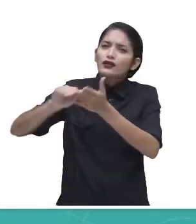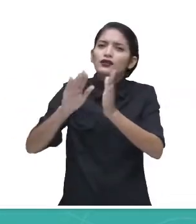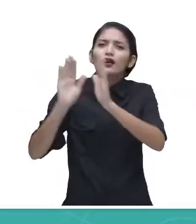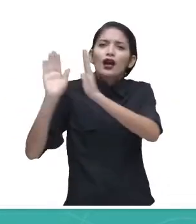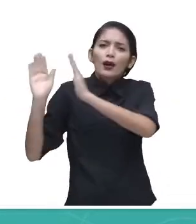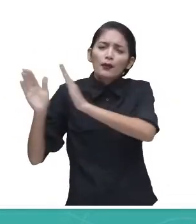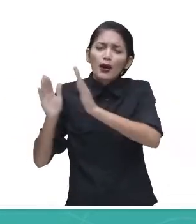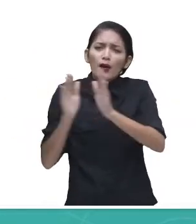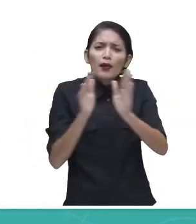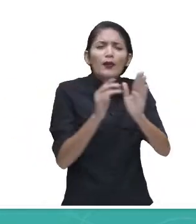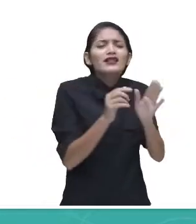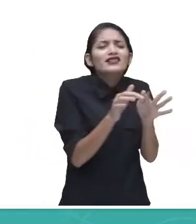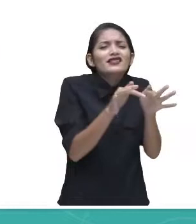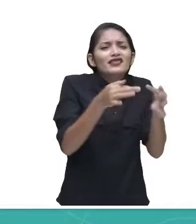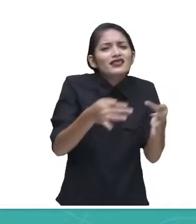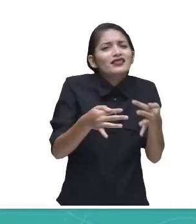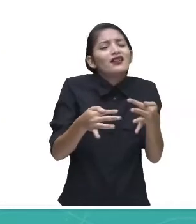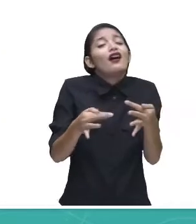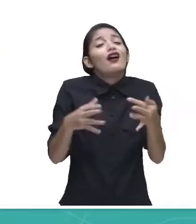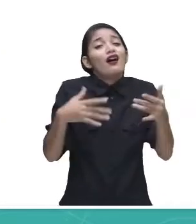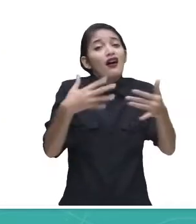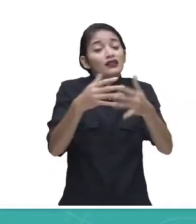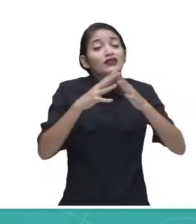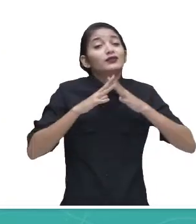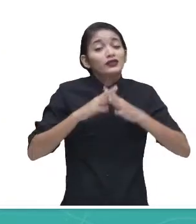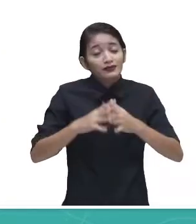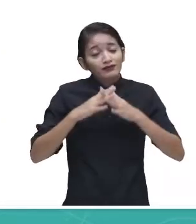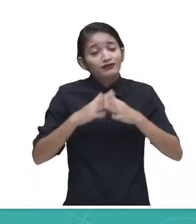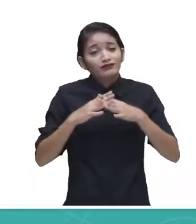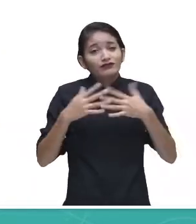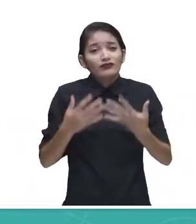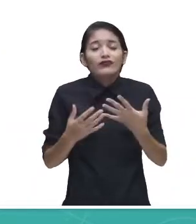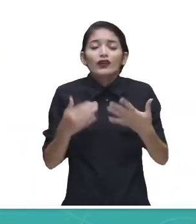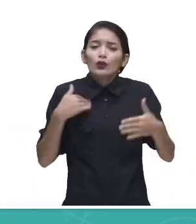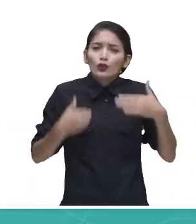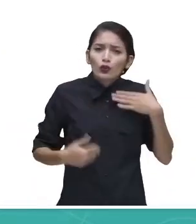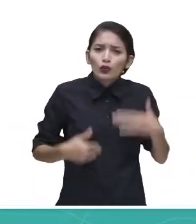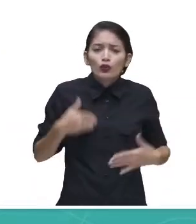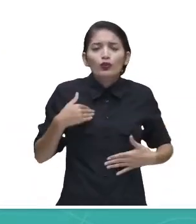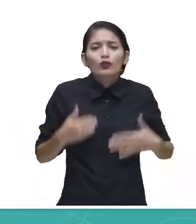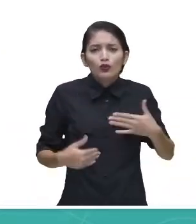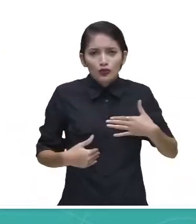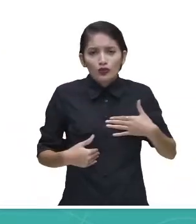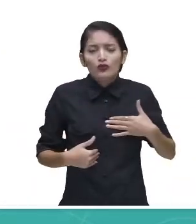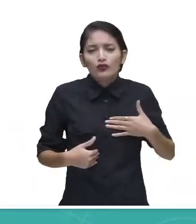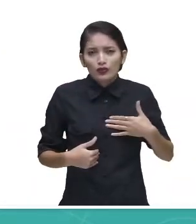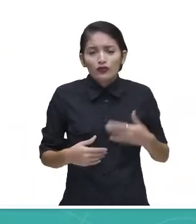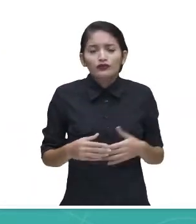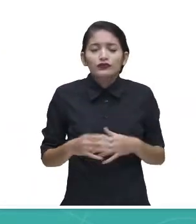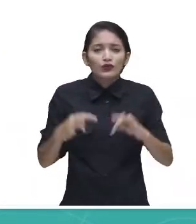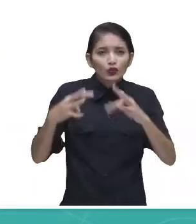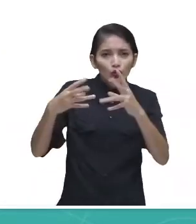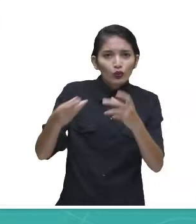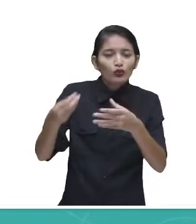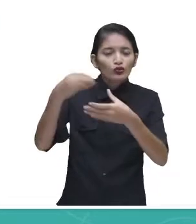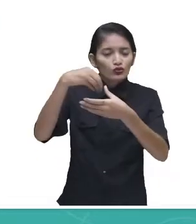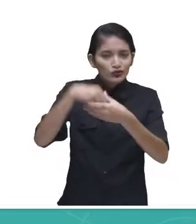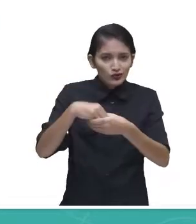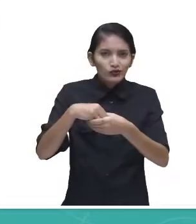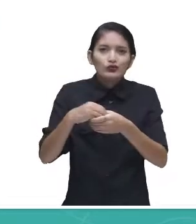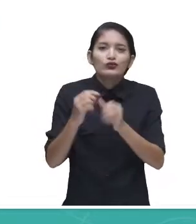mais simples até o mais complexo, que é o corpo como um todo. De